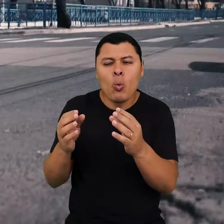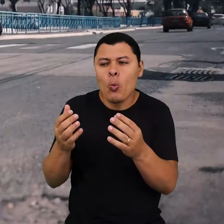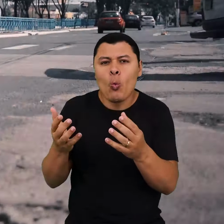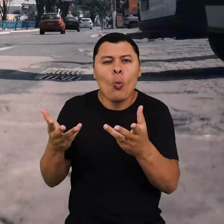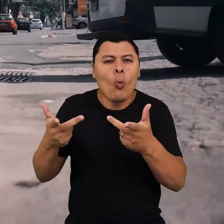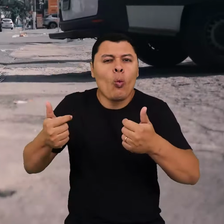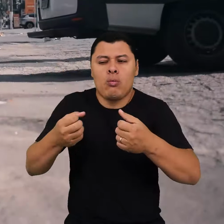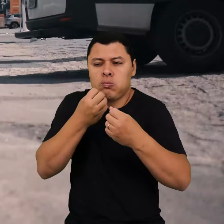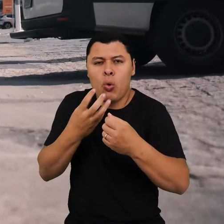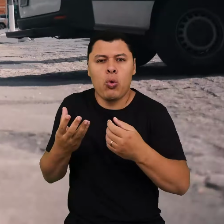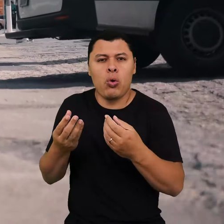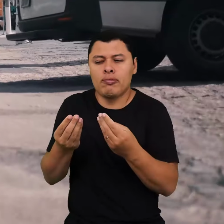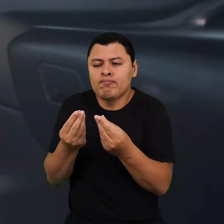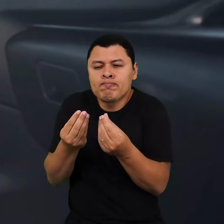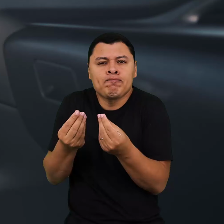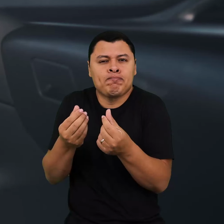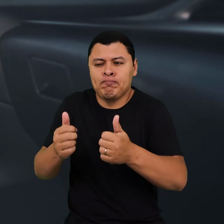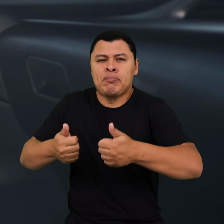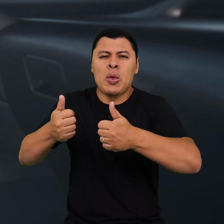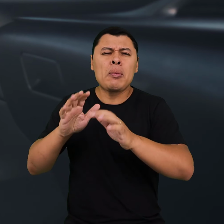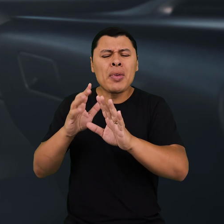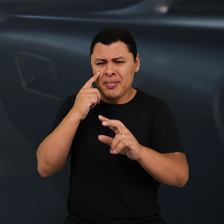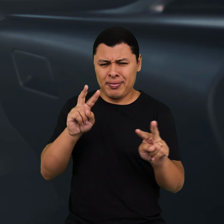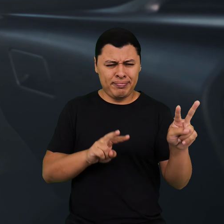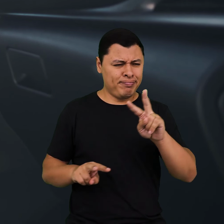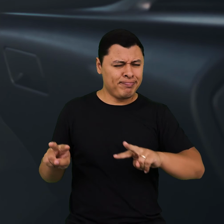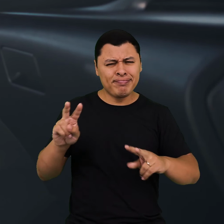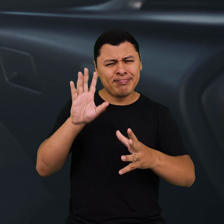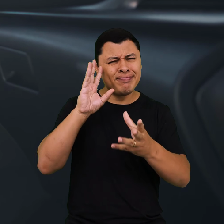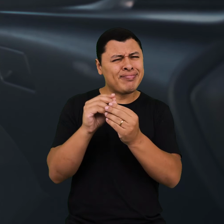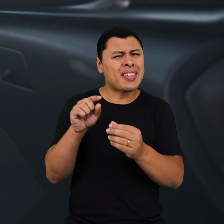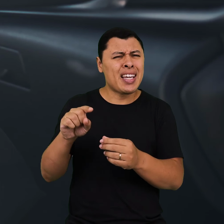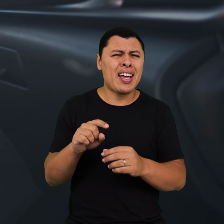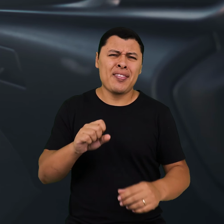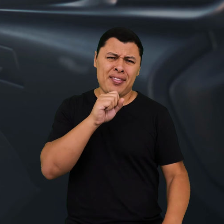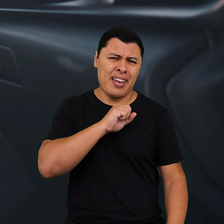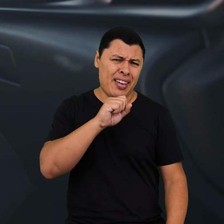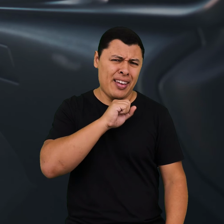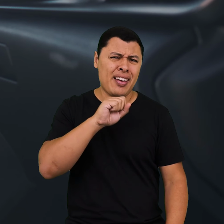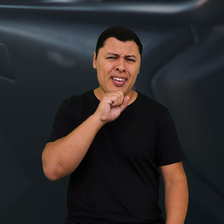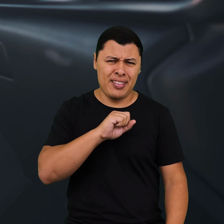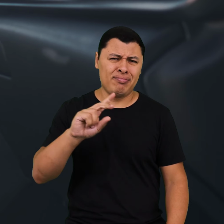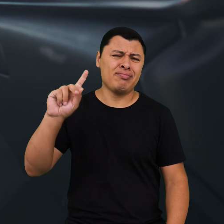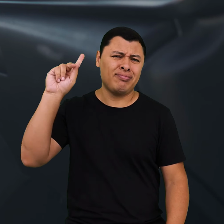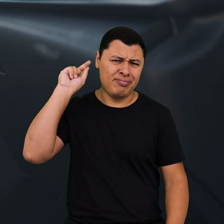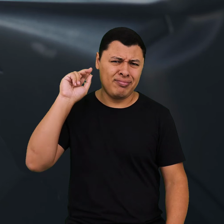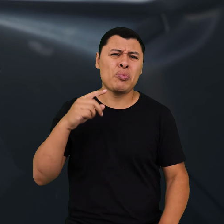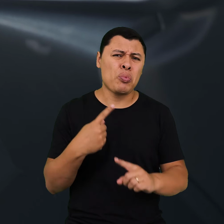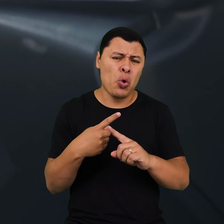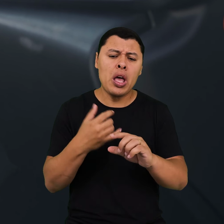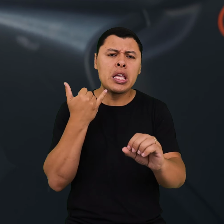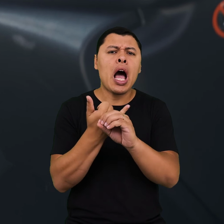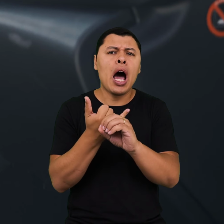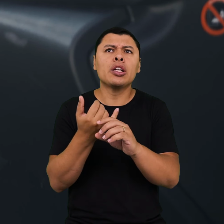vou comentar, mas uma coisa que não dá para negar é a idade do projeto, né? O Yaris ele chegou aqui em anos recentes, né? Mas é o fato que é um